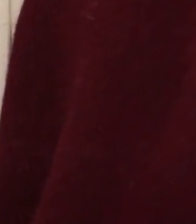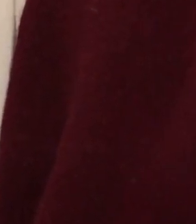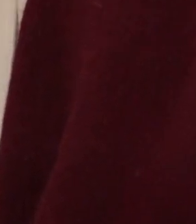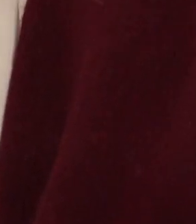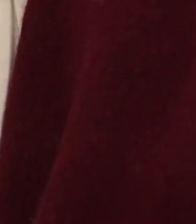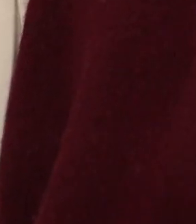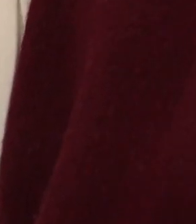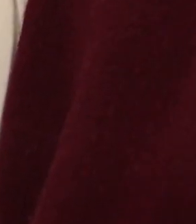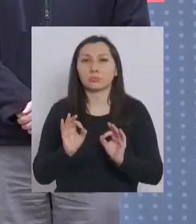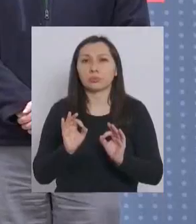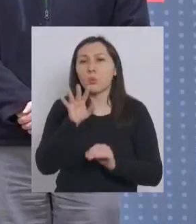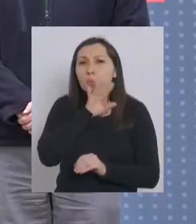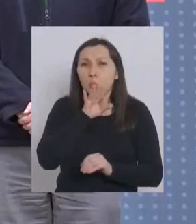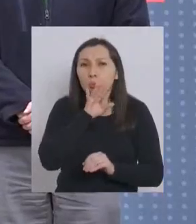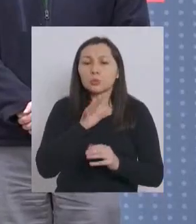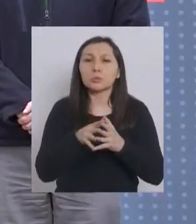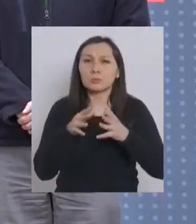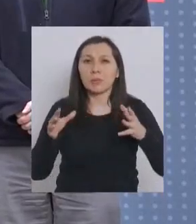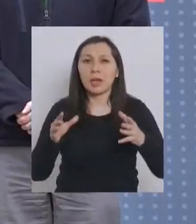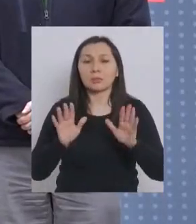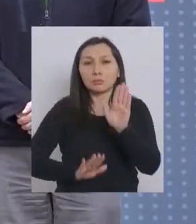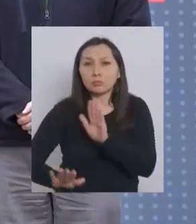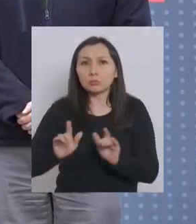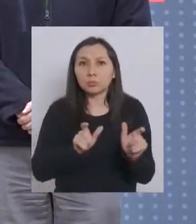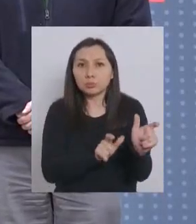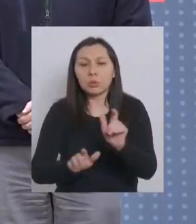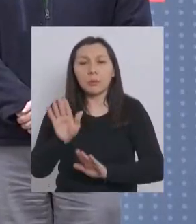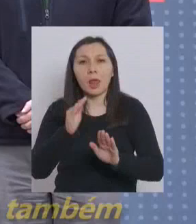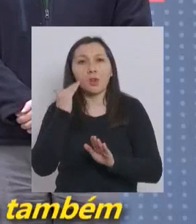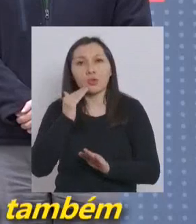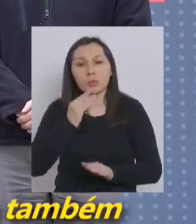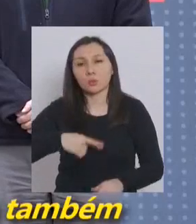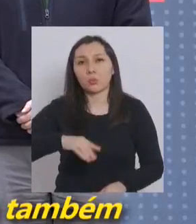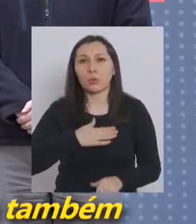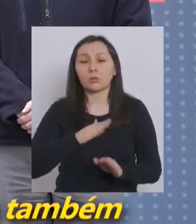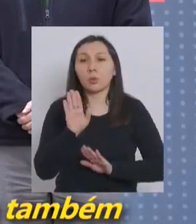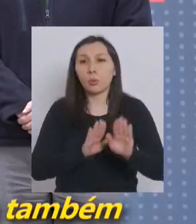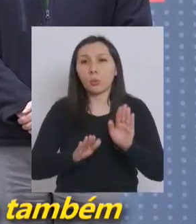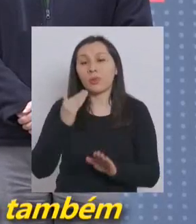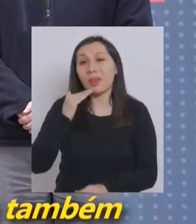seis anos o diretor do Instituto e liberto Garcia falou sobre aprovação